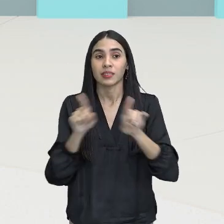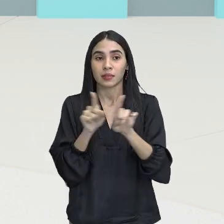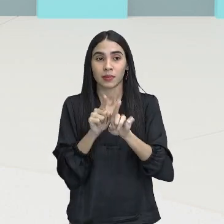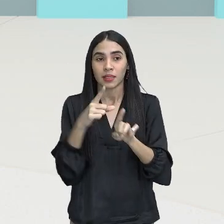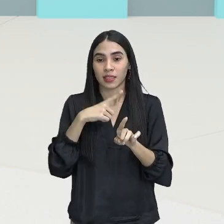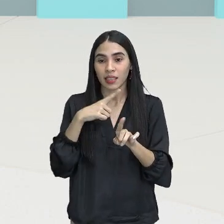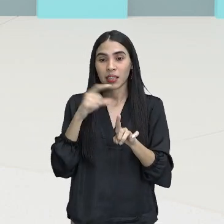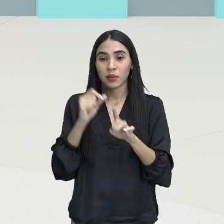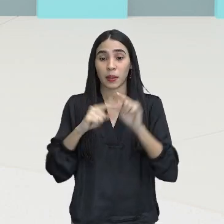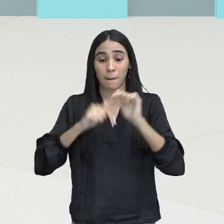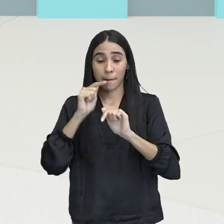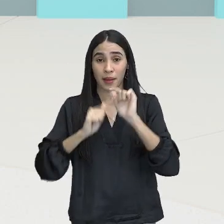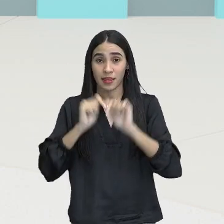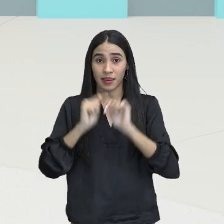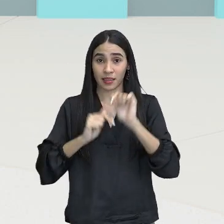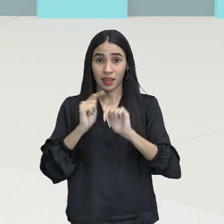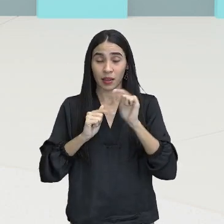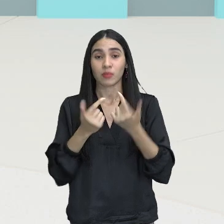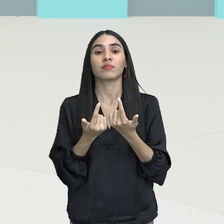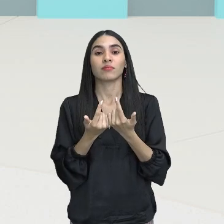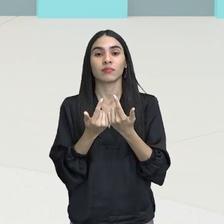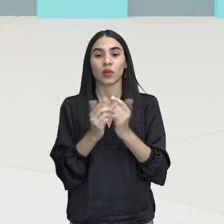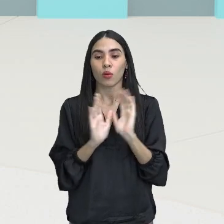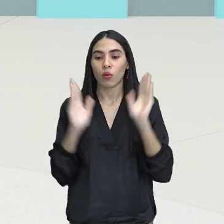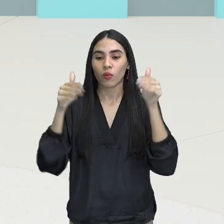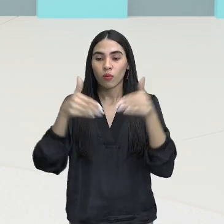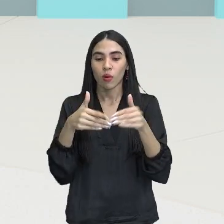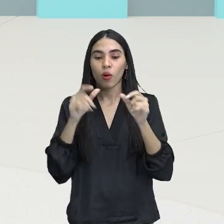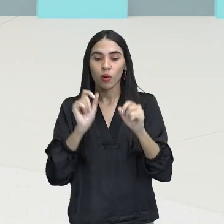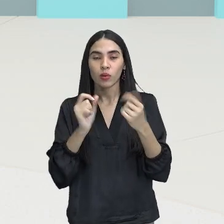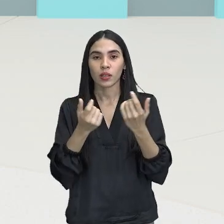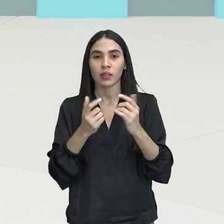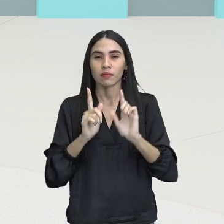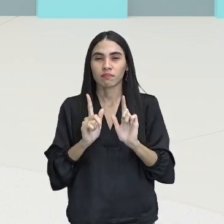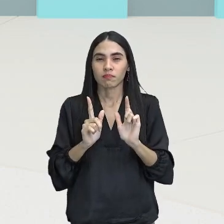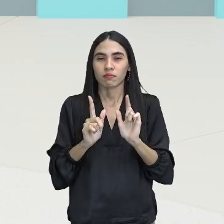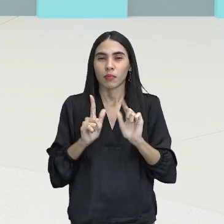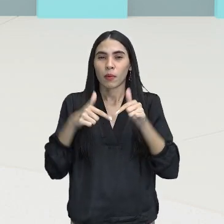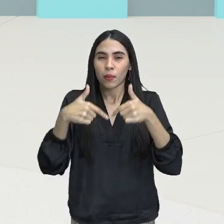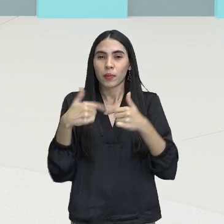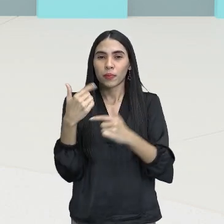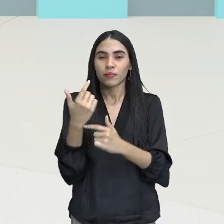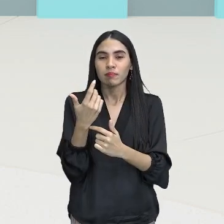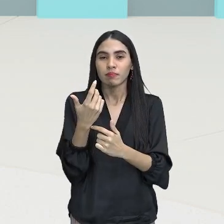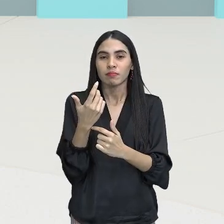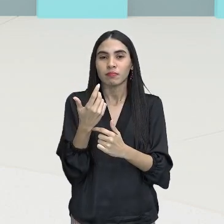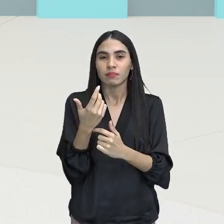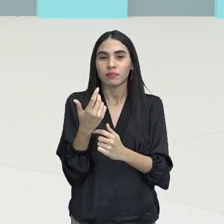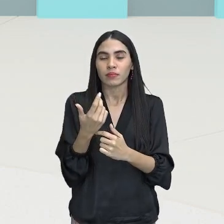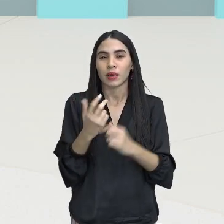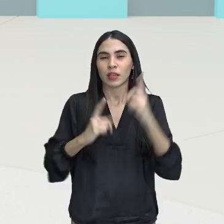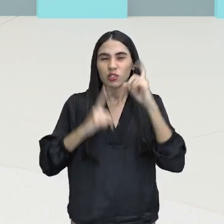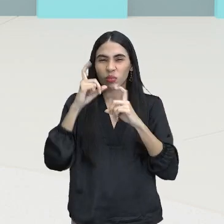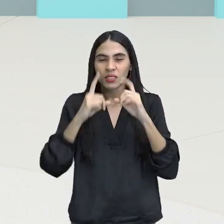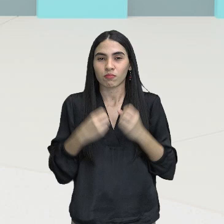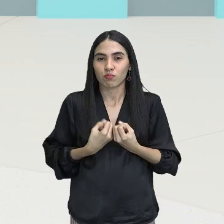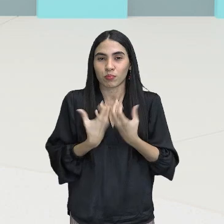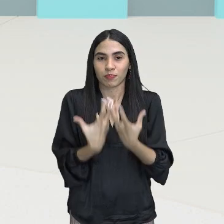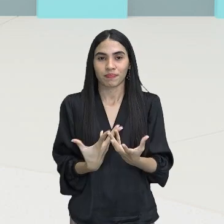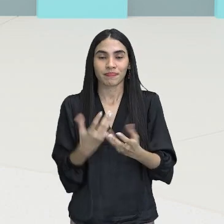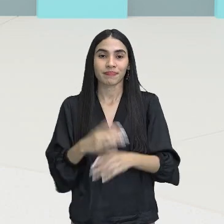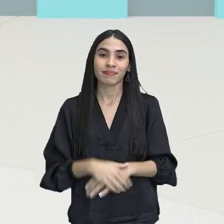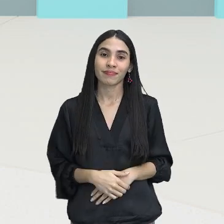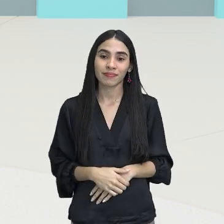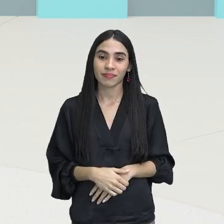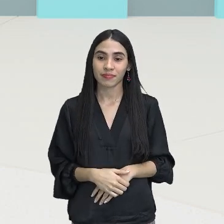temos essas ferramentas que são para as nossas manifestações, para a nossa expressão. E quando